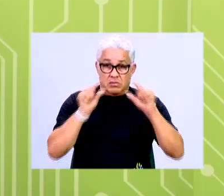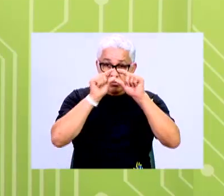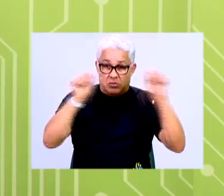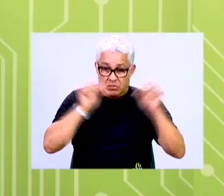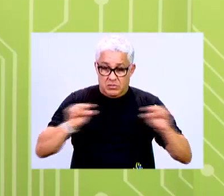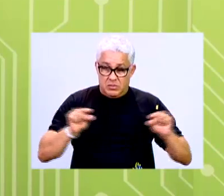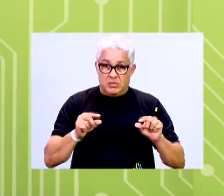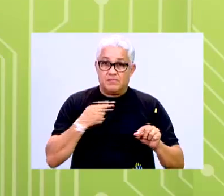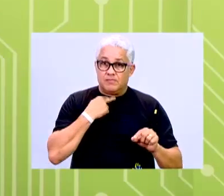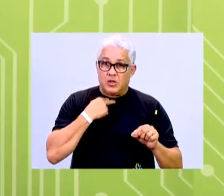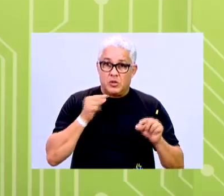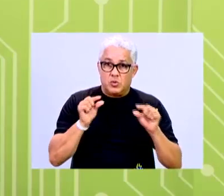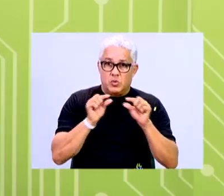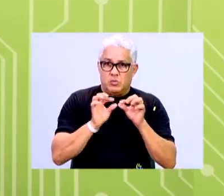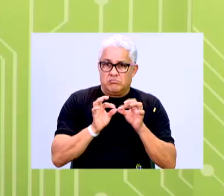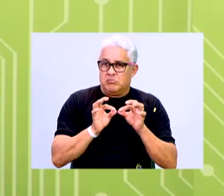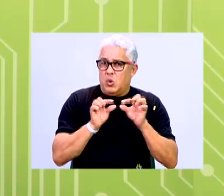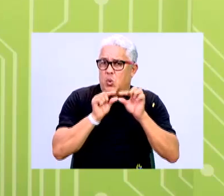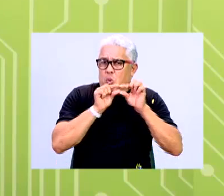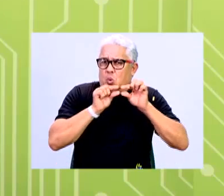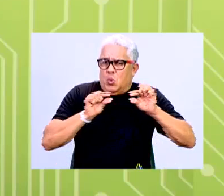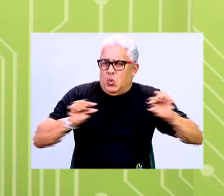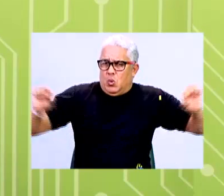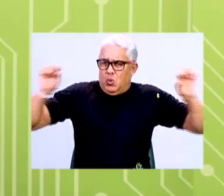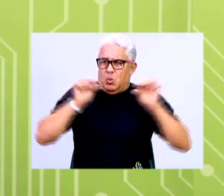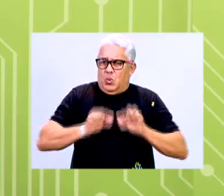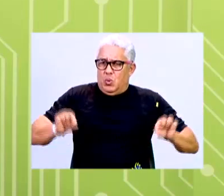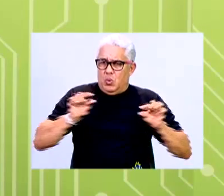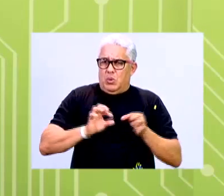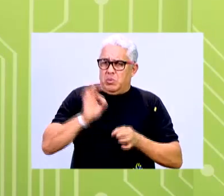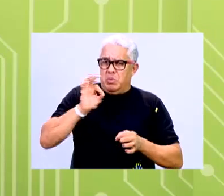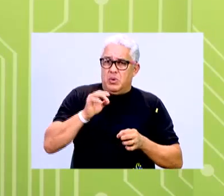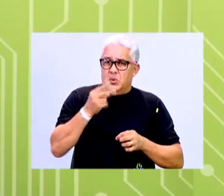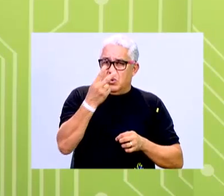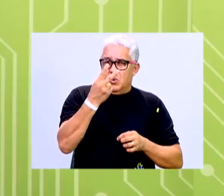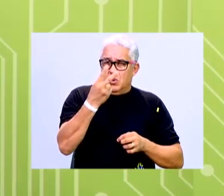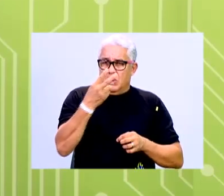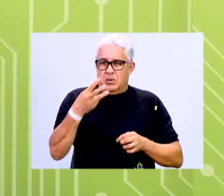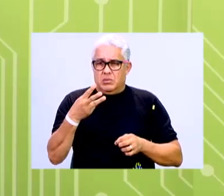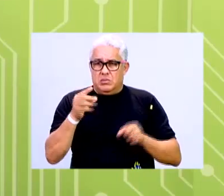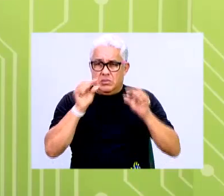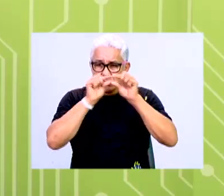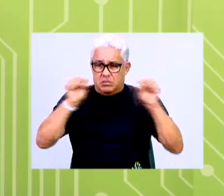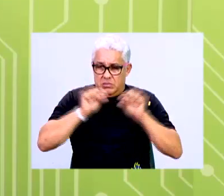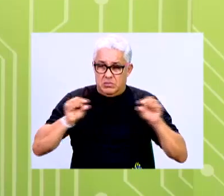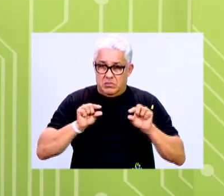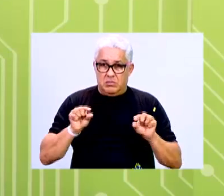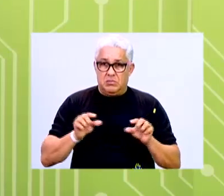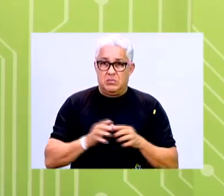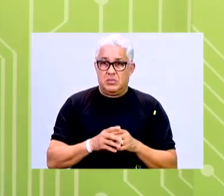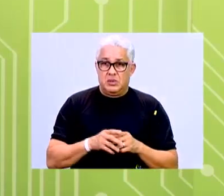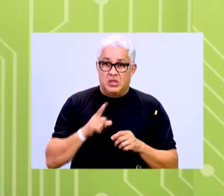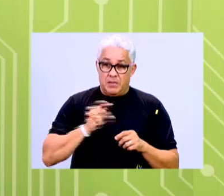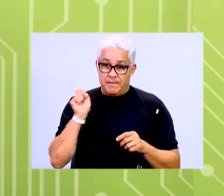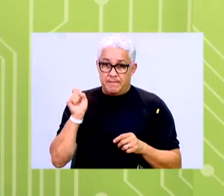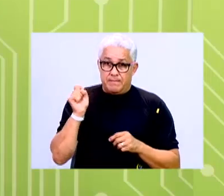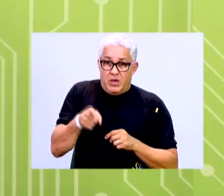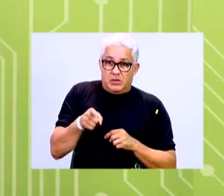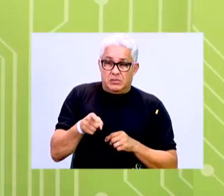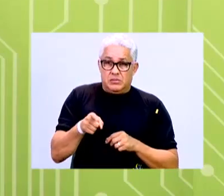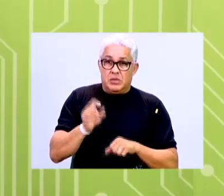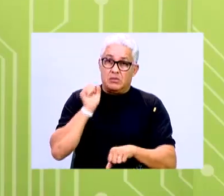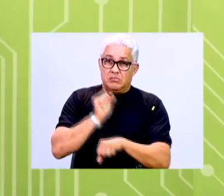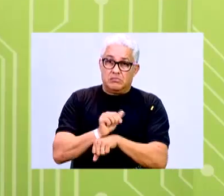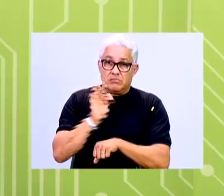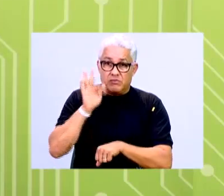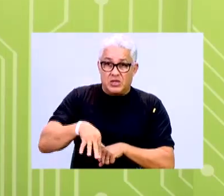ser muito extenso. Então, ele deve se limitar a ter ali 2, 3 frases, ou seja, no momento que ele teria um ponto, chegamos ao